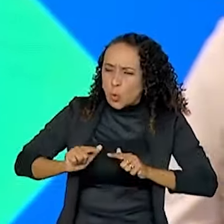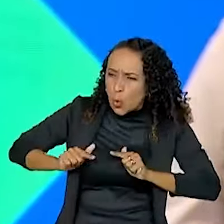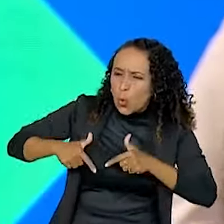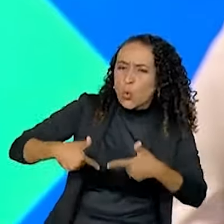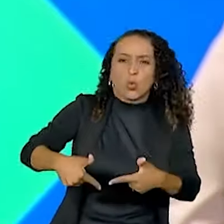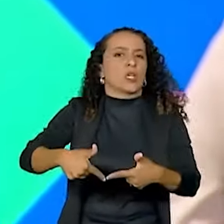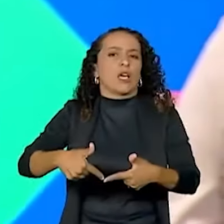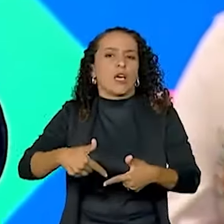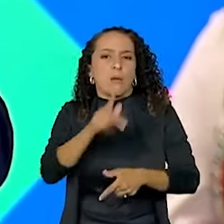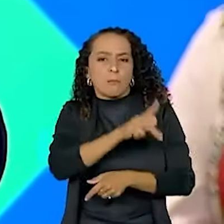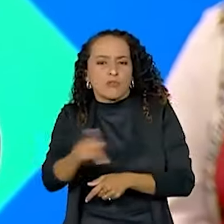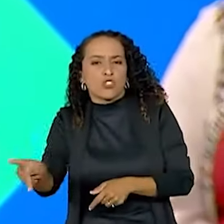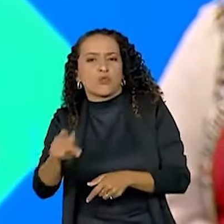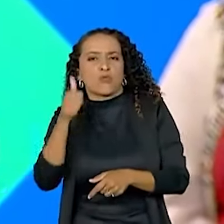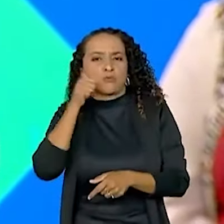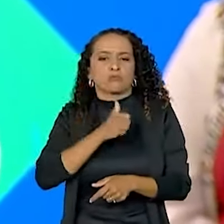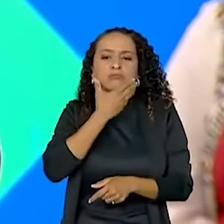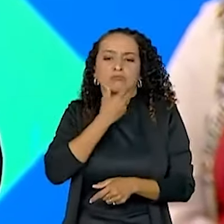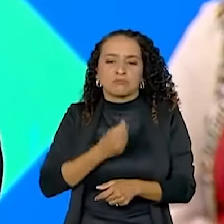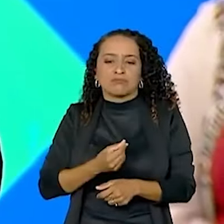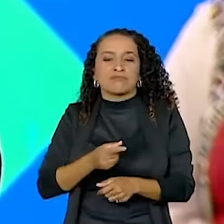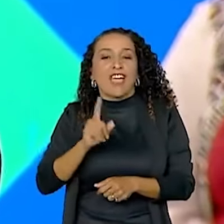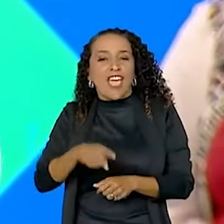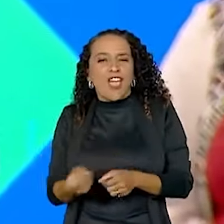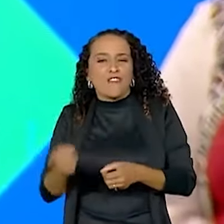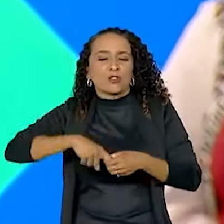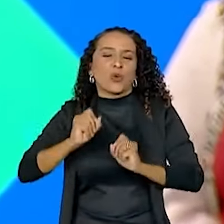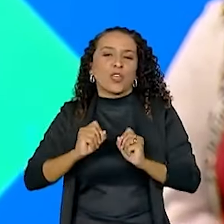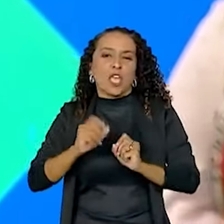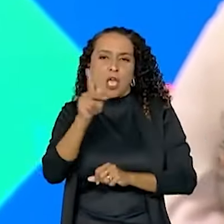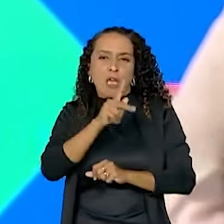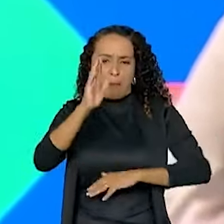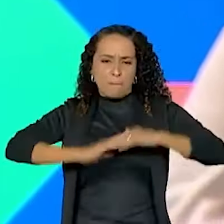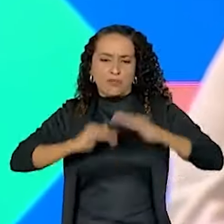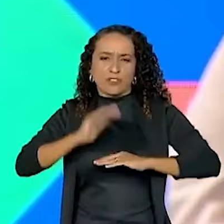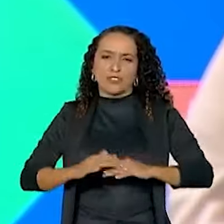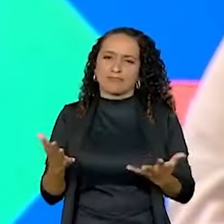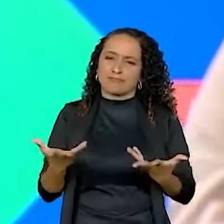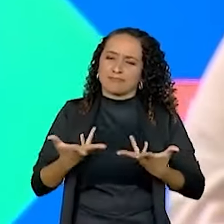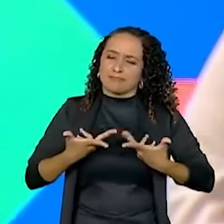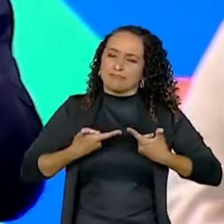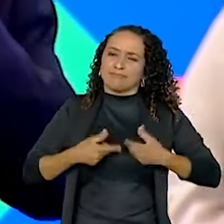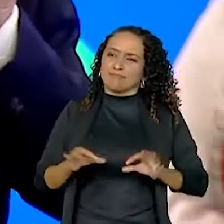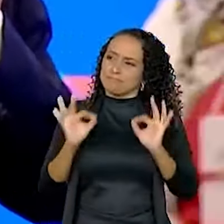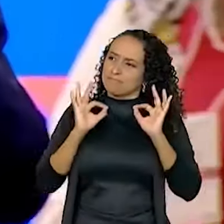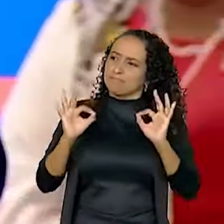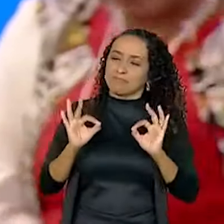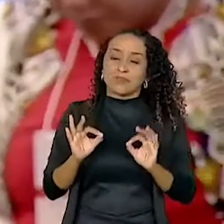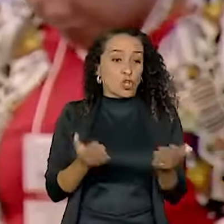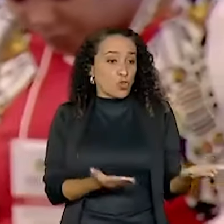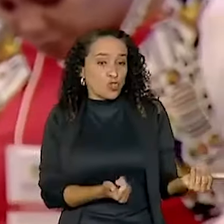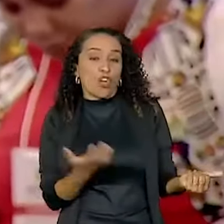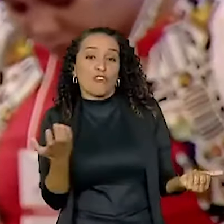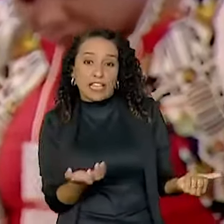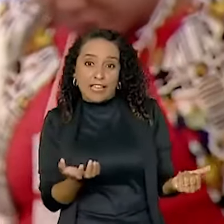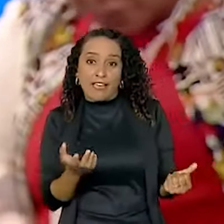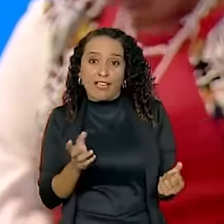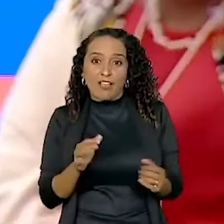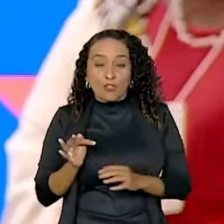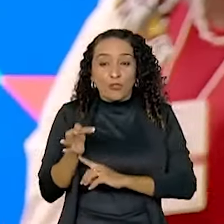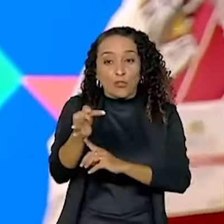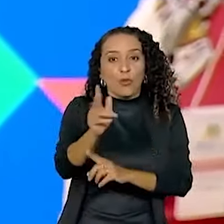professora volta a ser uma profissão charmosa, que o nosso jovem queira ser professor, que a nossa mulher queira ser